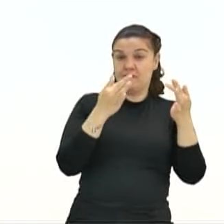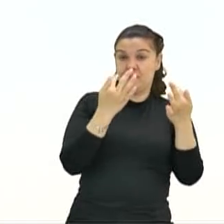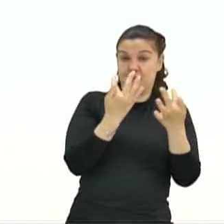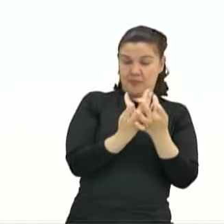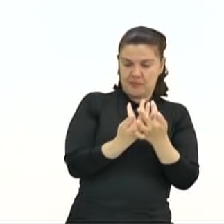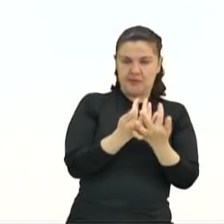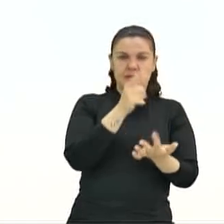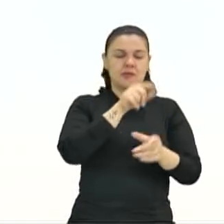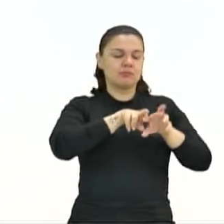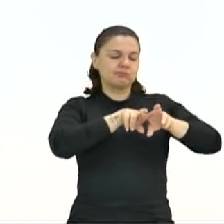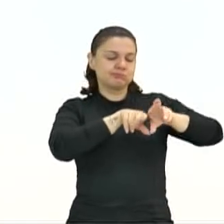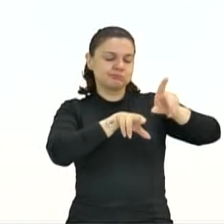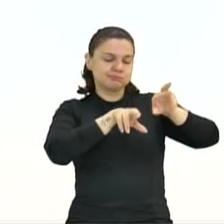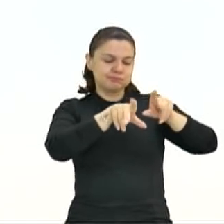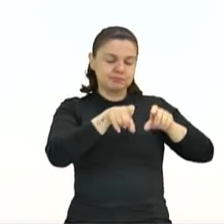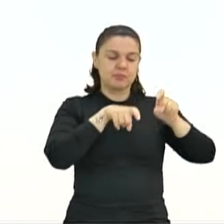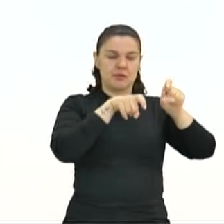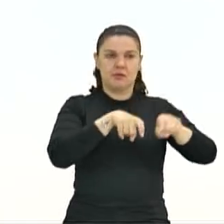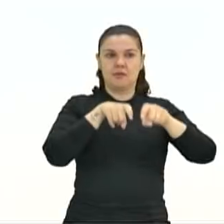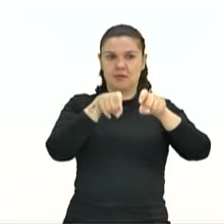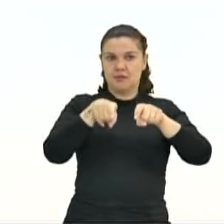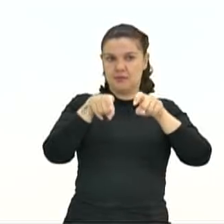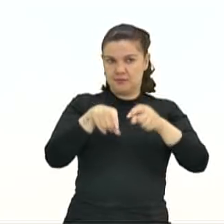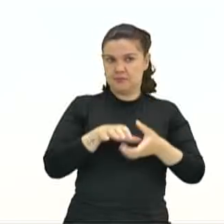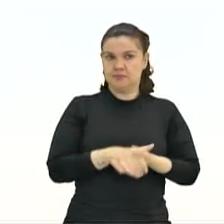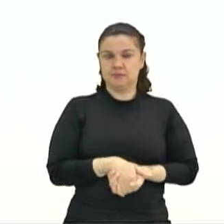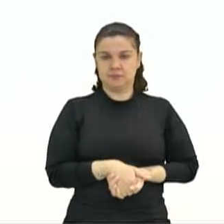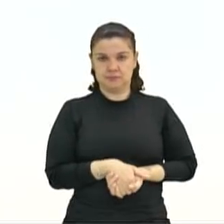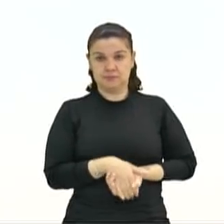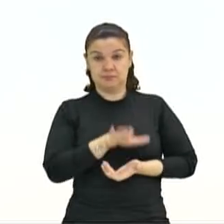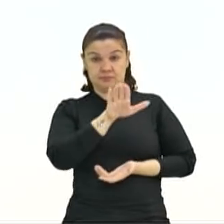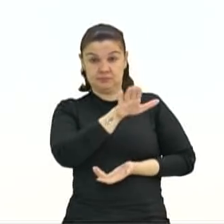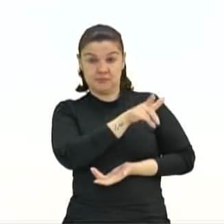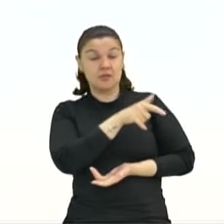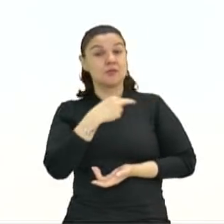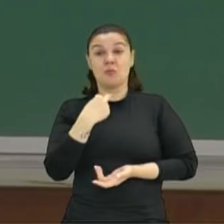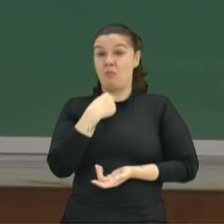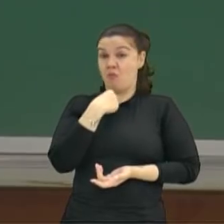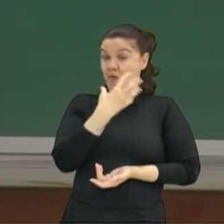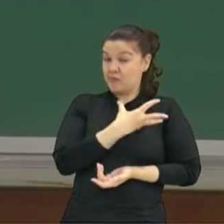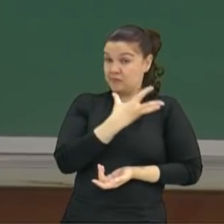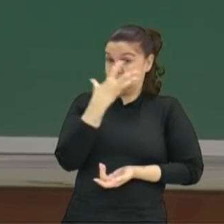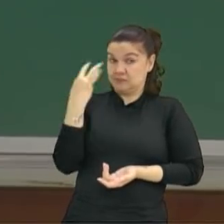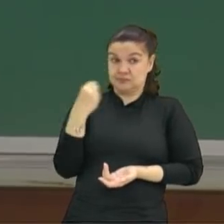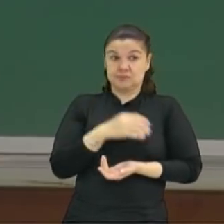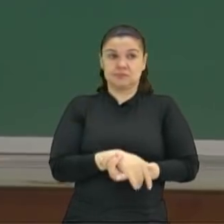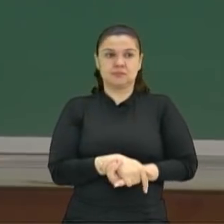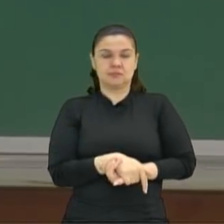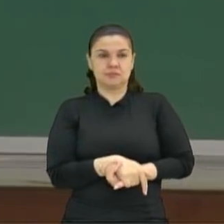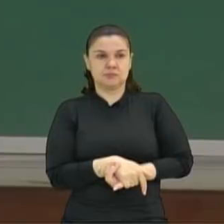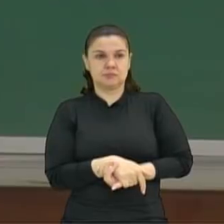terras diversos produtos agrícolas. Não tem como esquecer, certo?